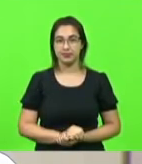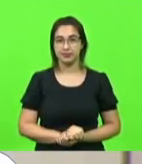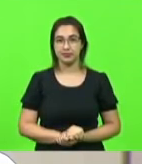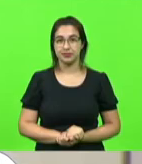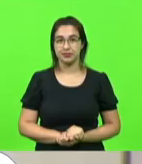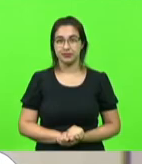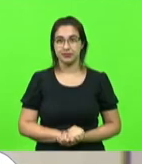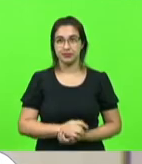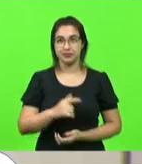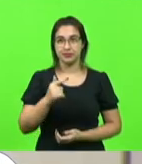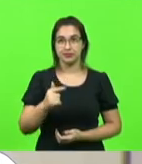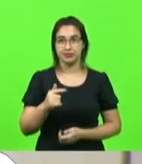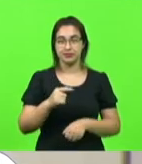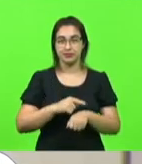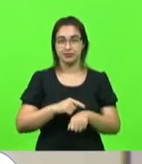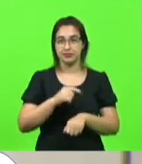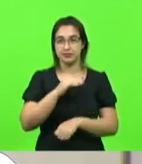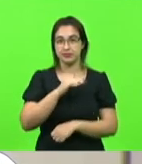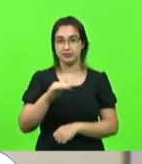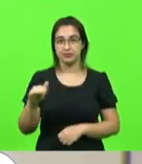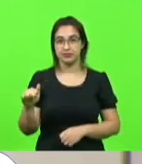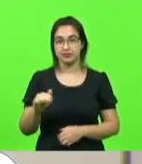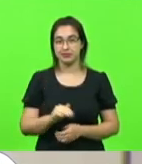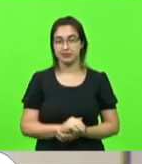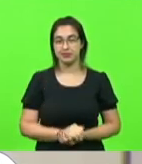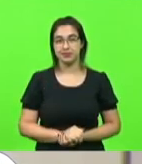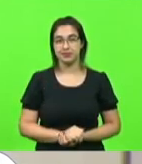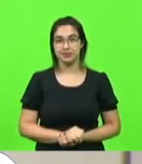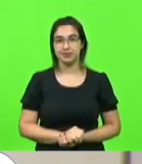7 minutos e 30 segundos.